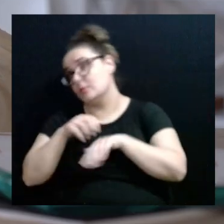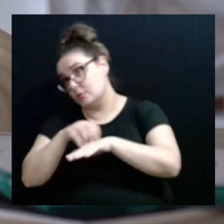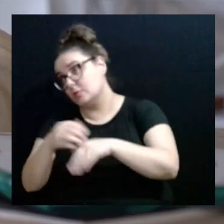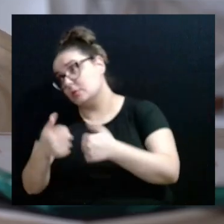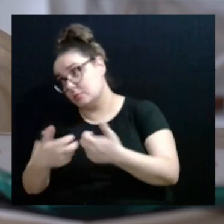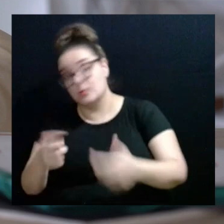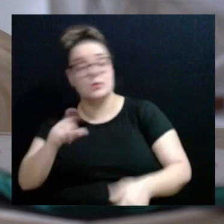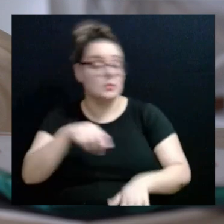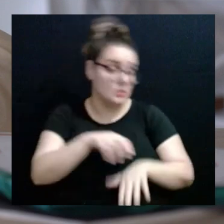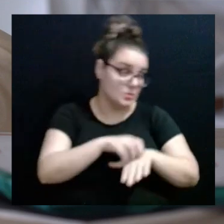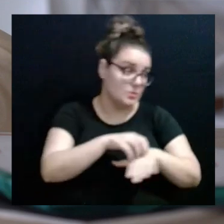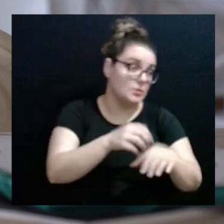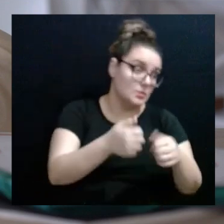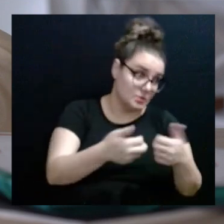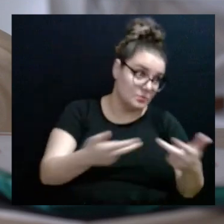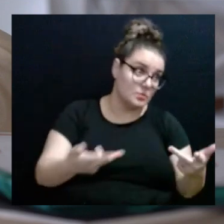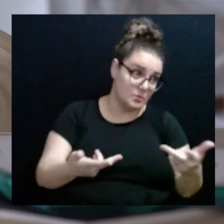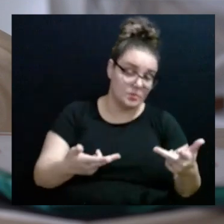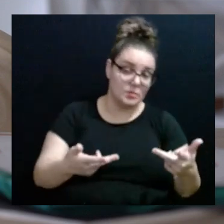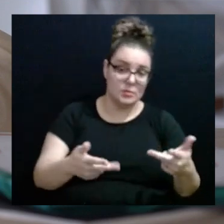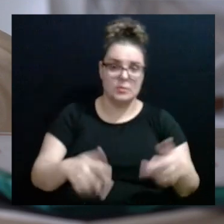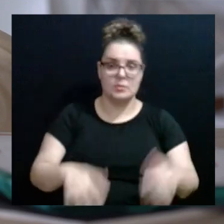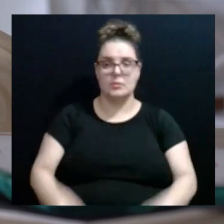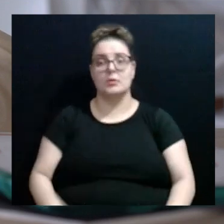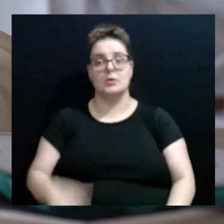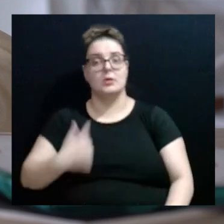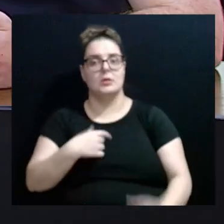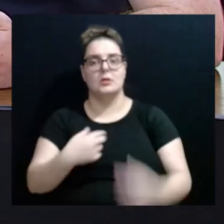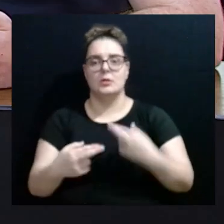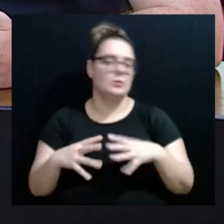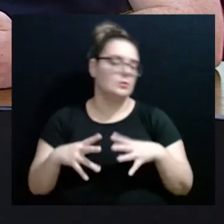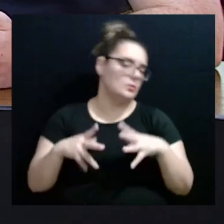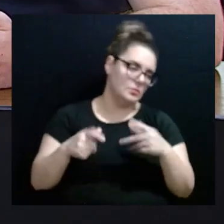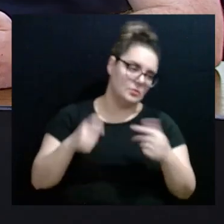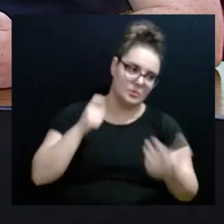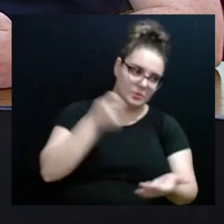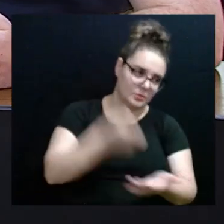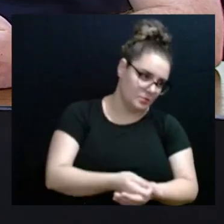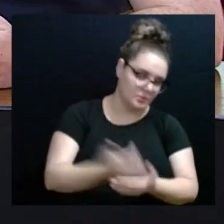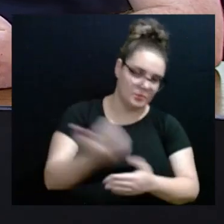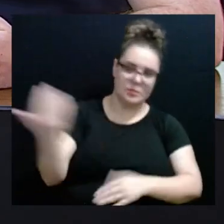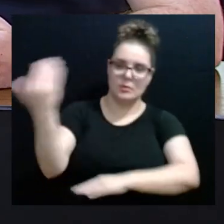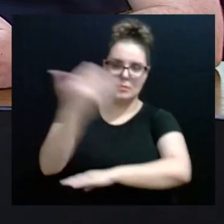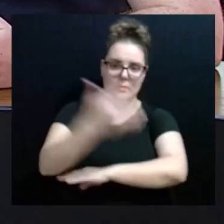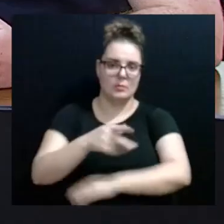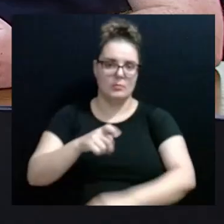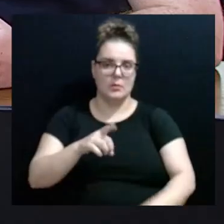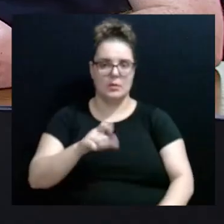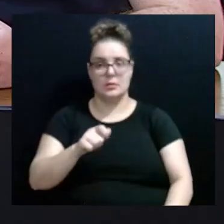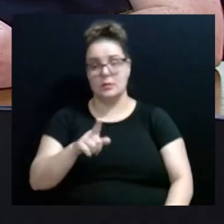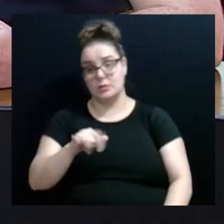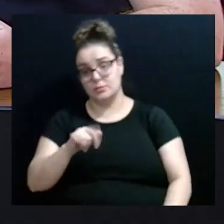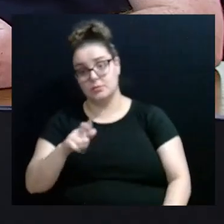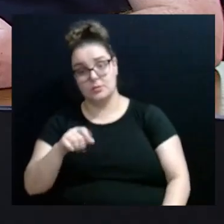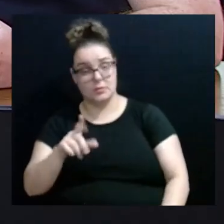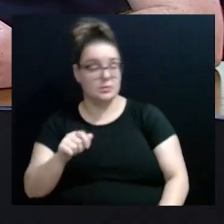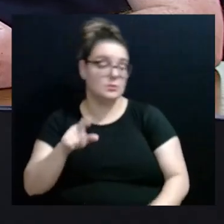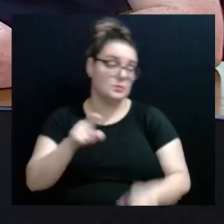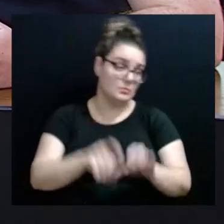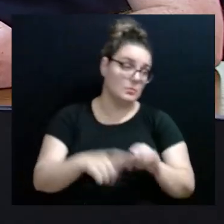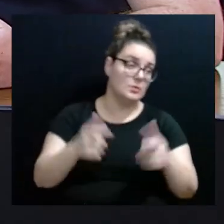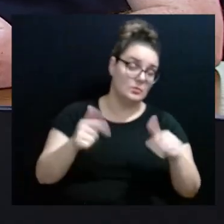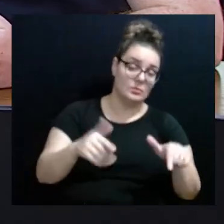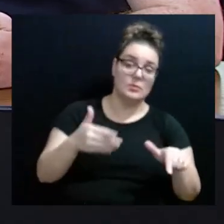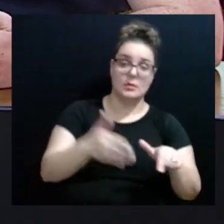né? Transporte, né? Porque as nossas rodovias todas são pedagiadas. Então muitas